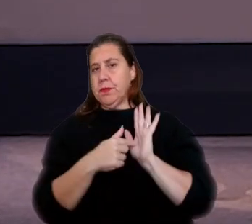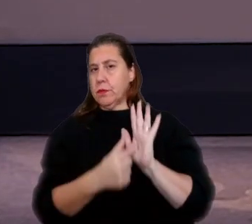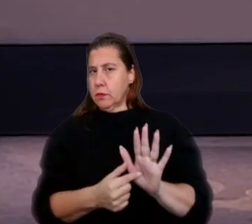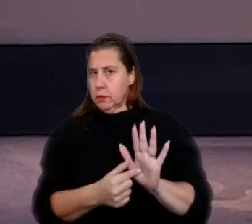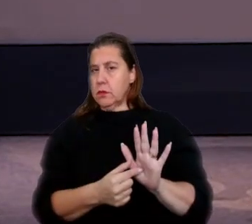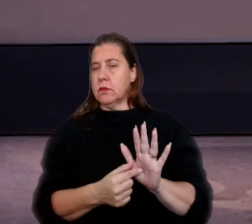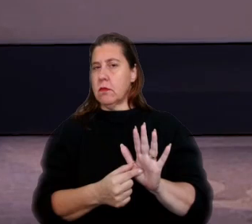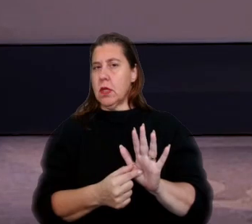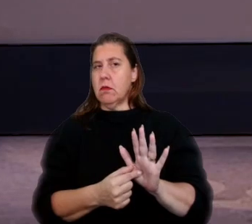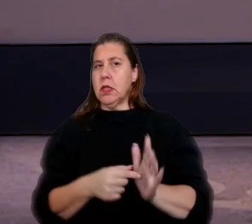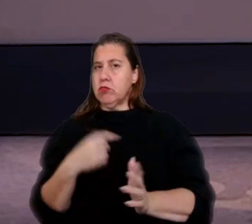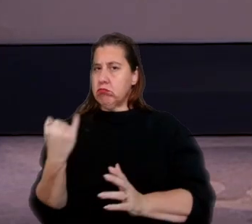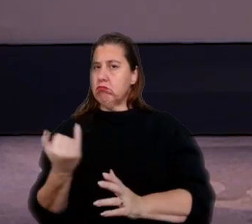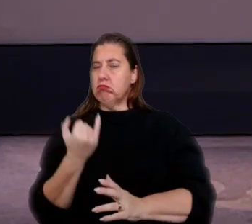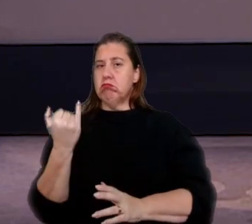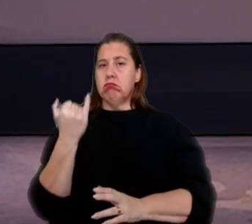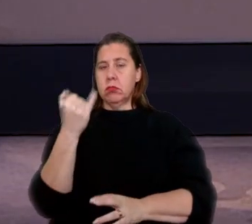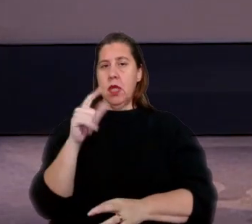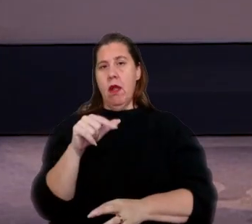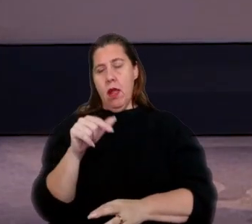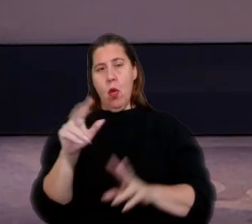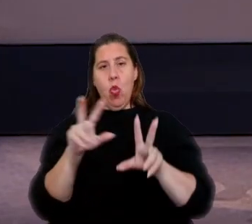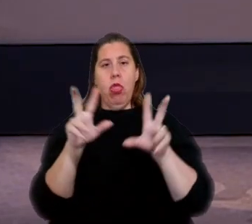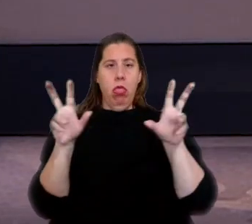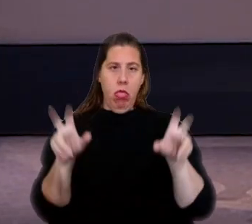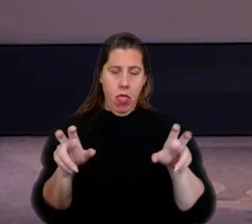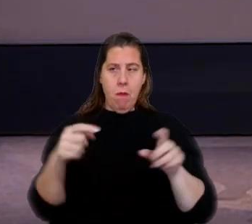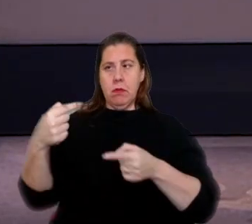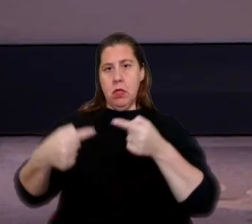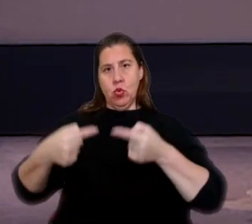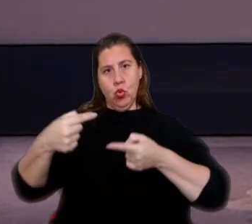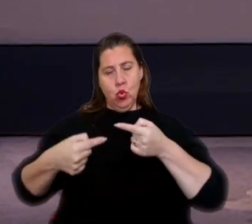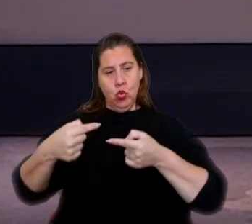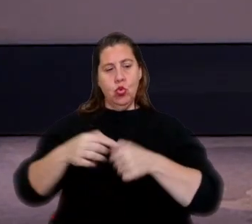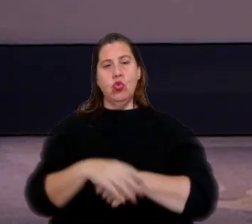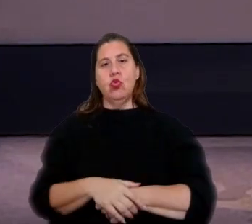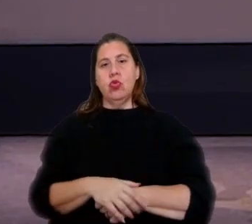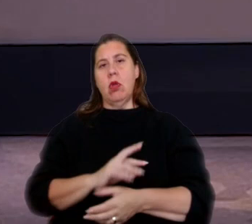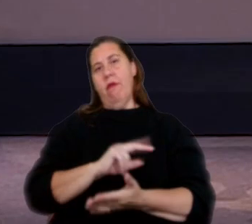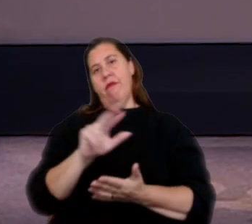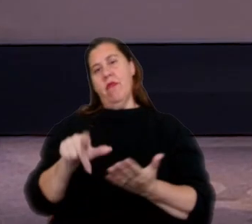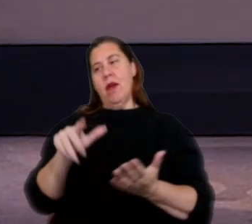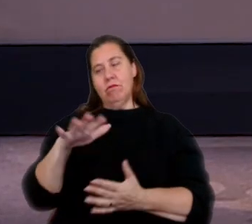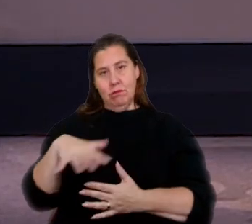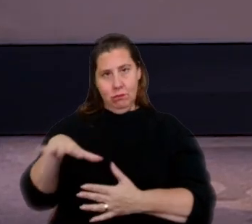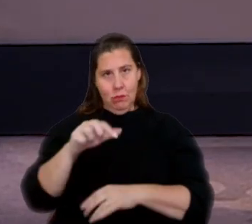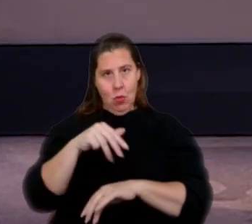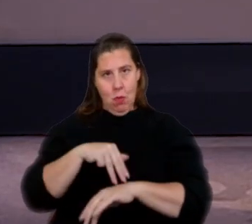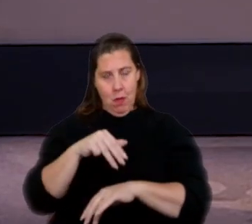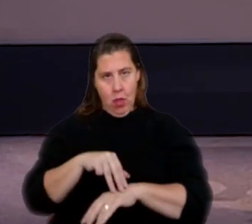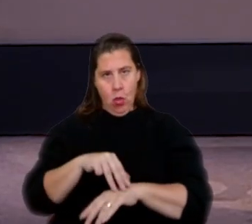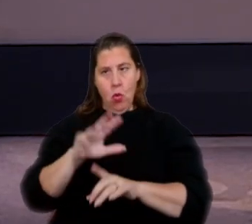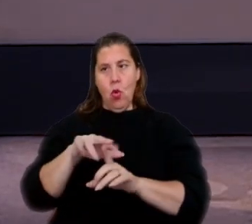você coloca uma questão muito, muito importante, que é um tema que tem que ser discutido em várias